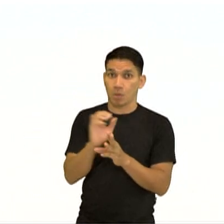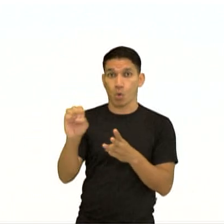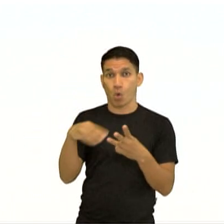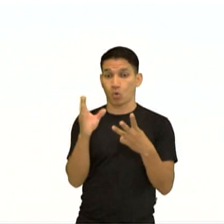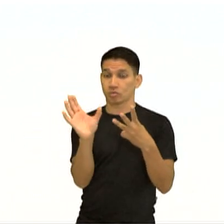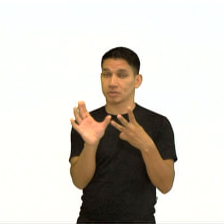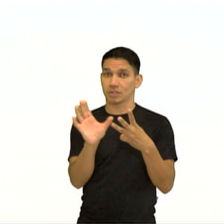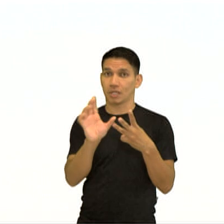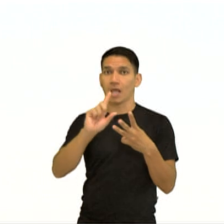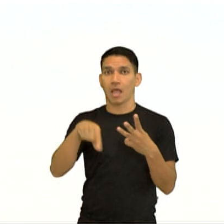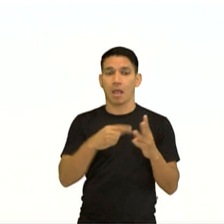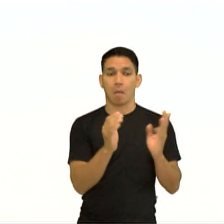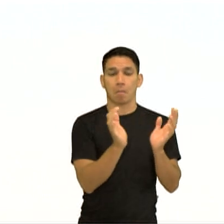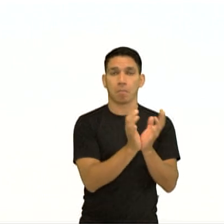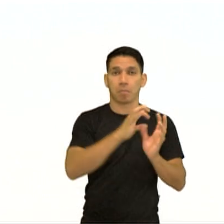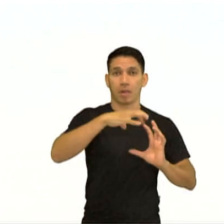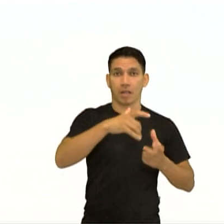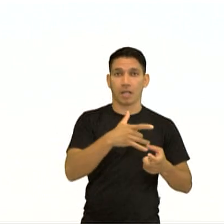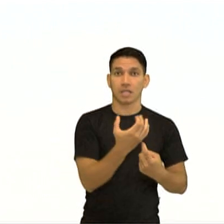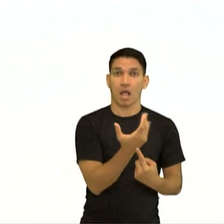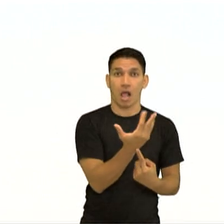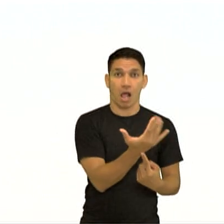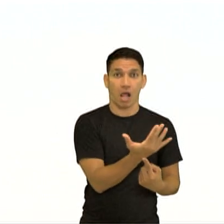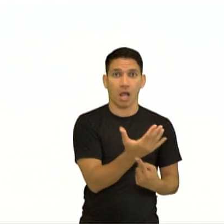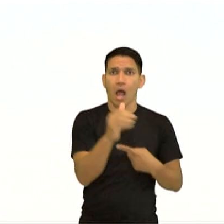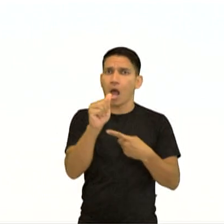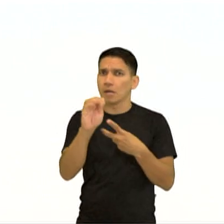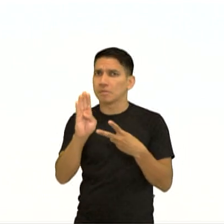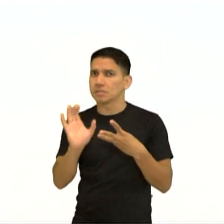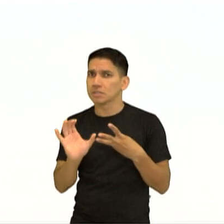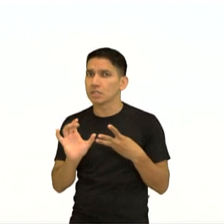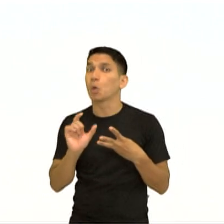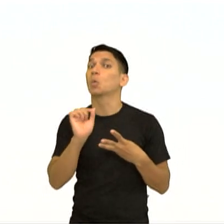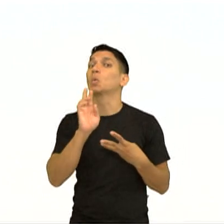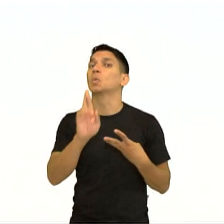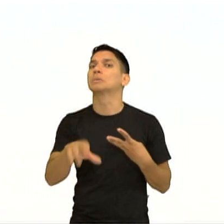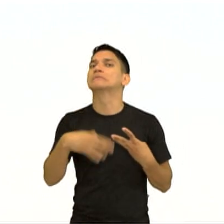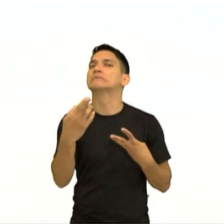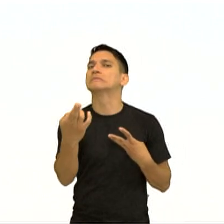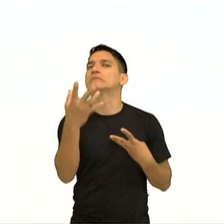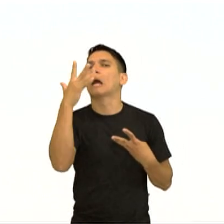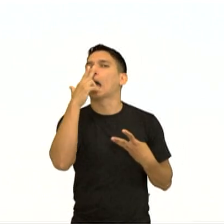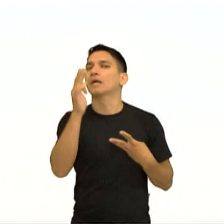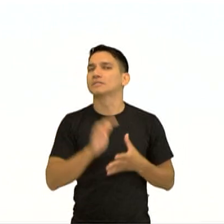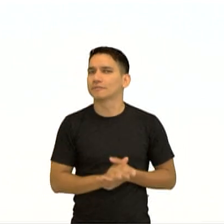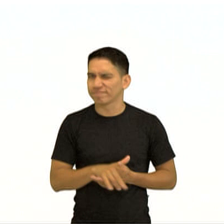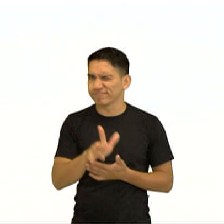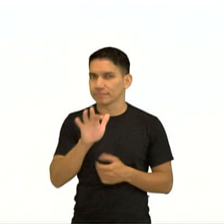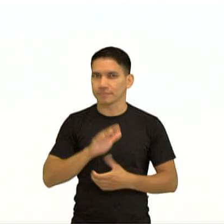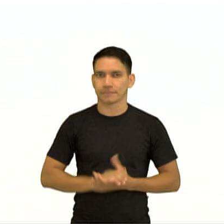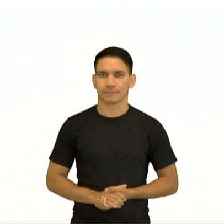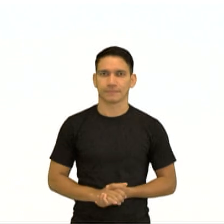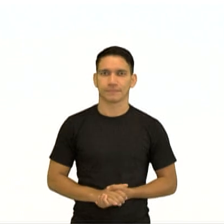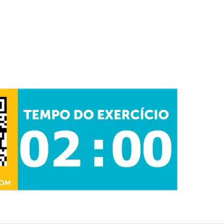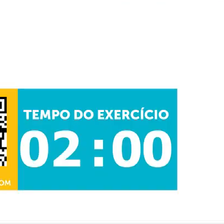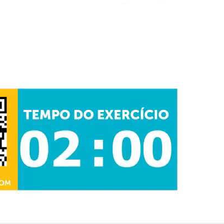C, planetas gasosos. Letra A, letra B ou letra C? O que você acha? Vai lá!